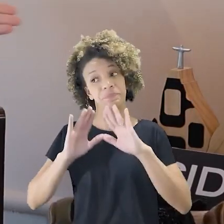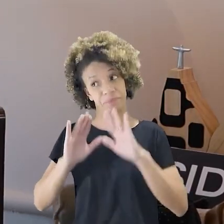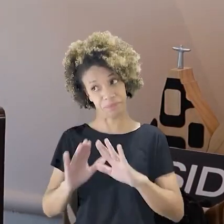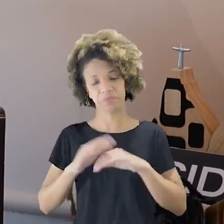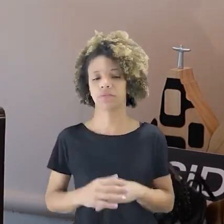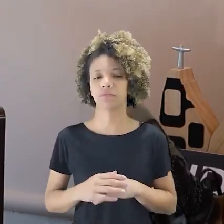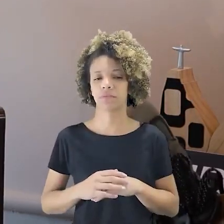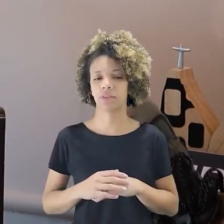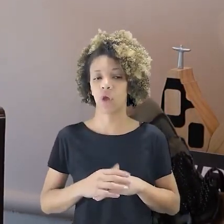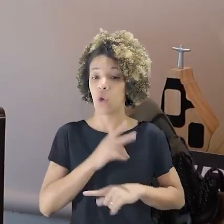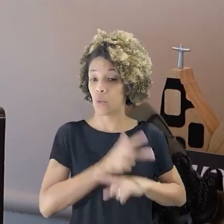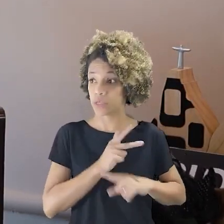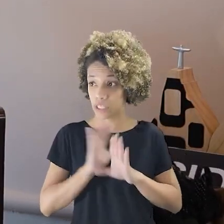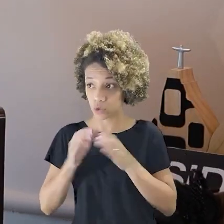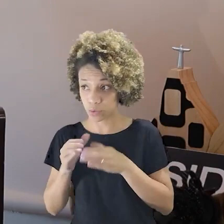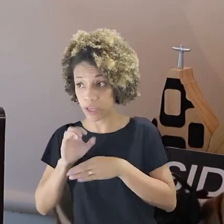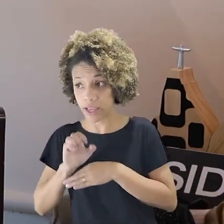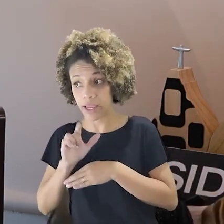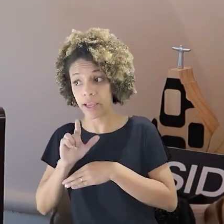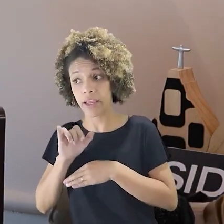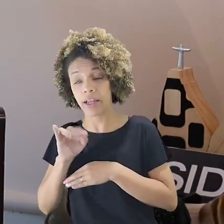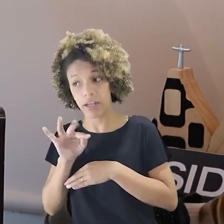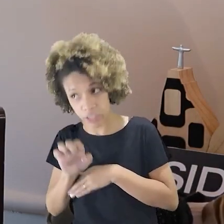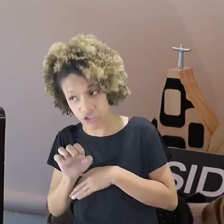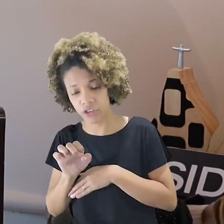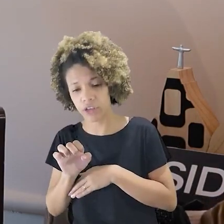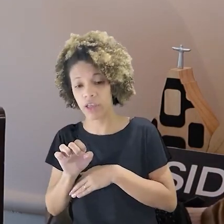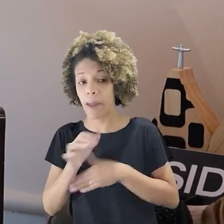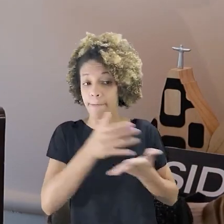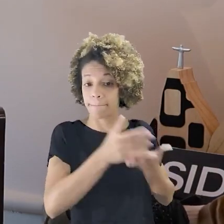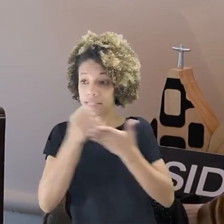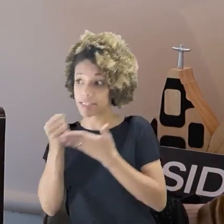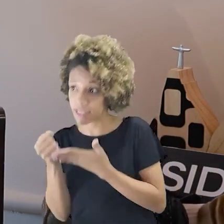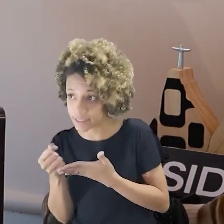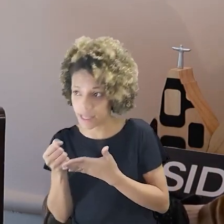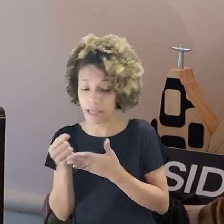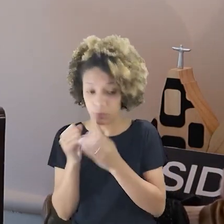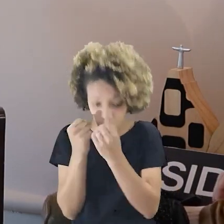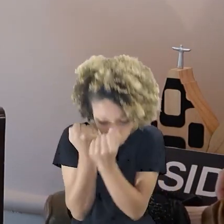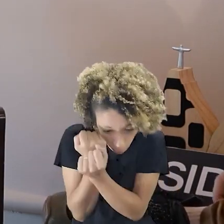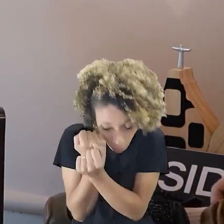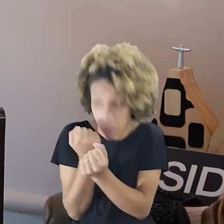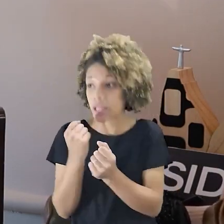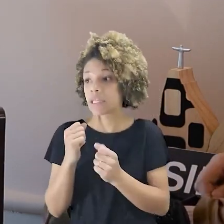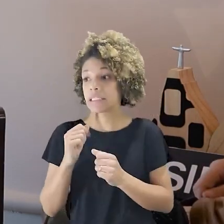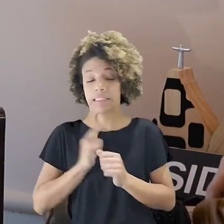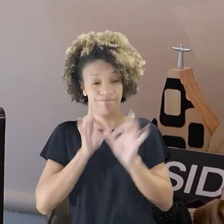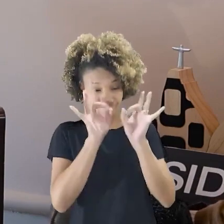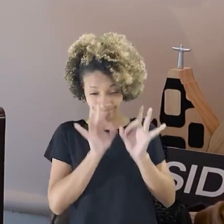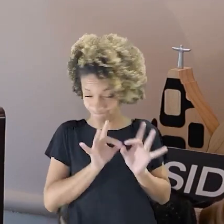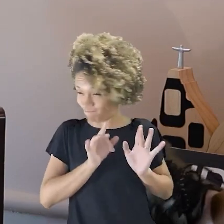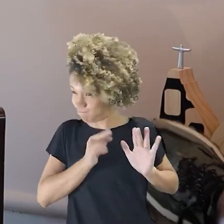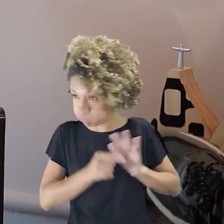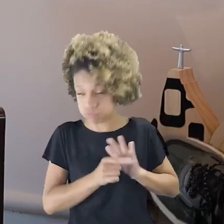Vamos lá. O policial de unidade de elite... Ele age para resgatar refém, ele age em situações de